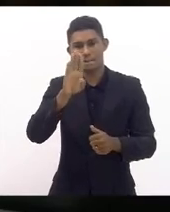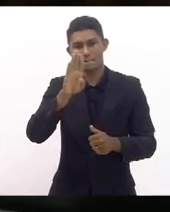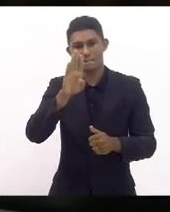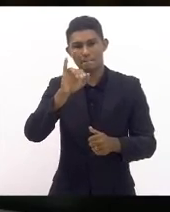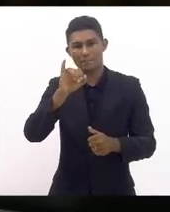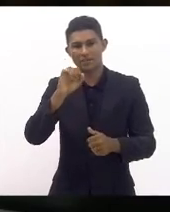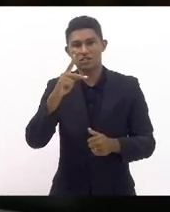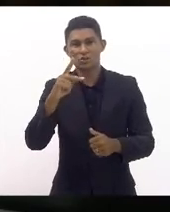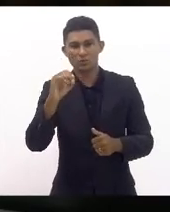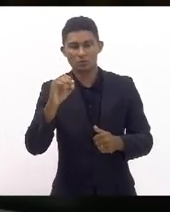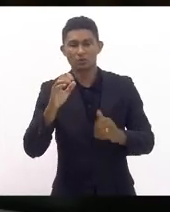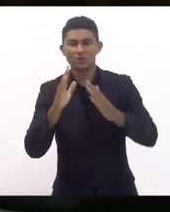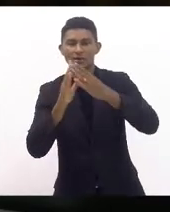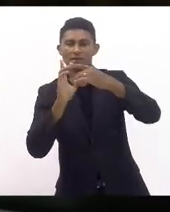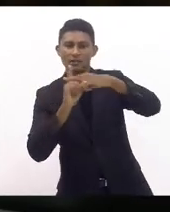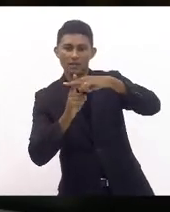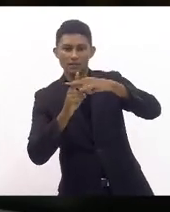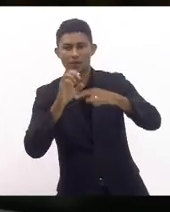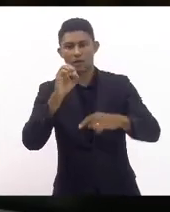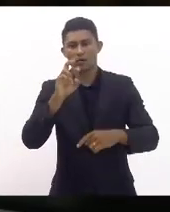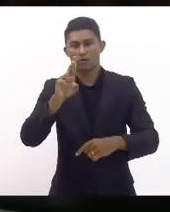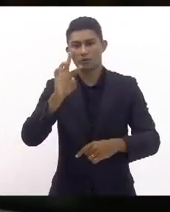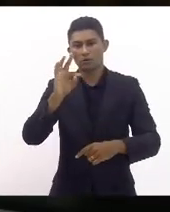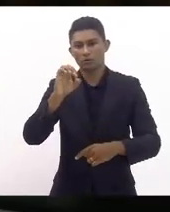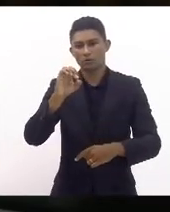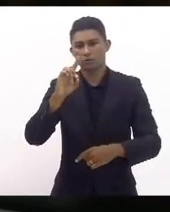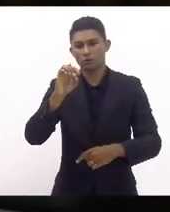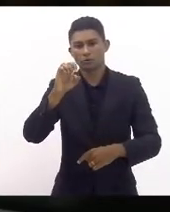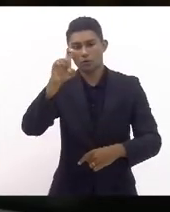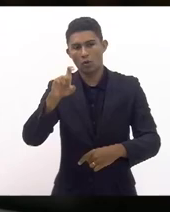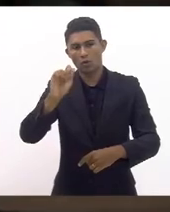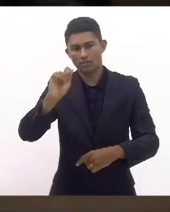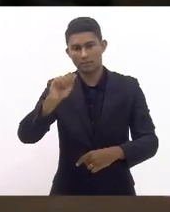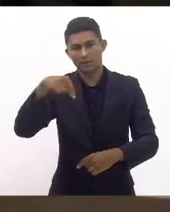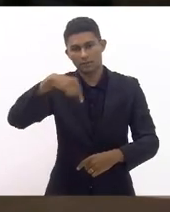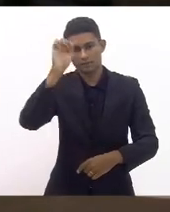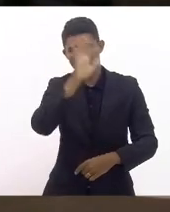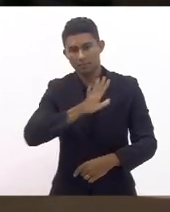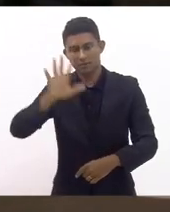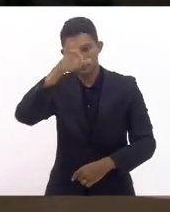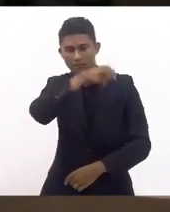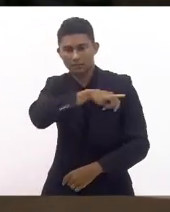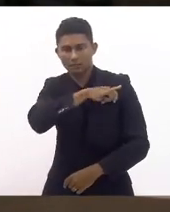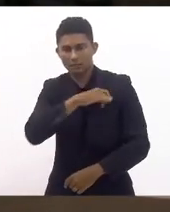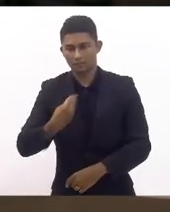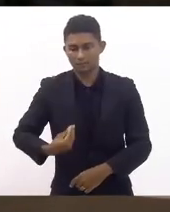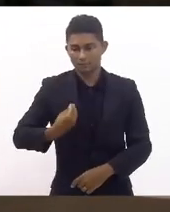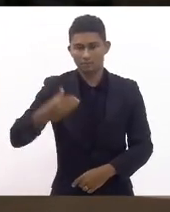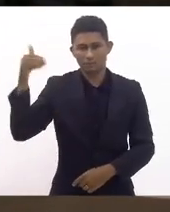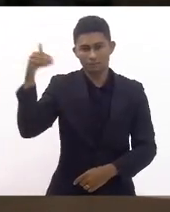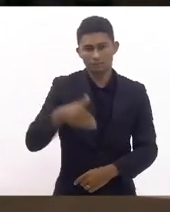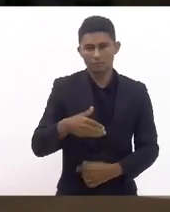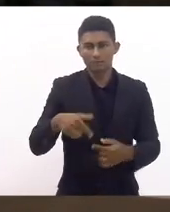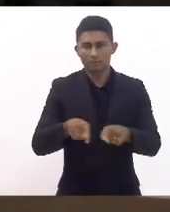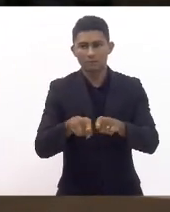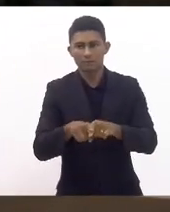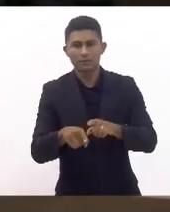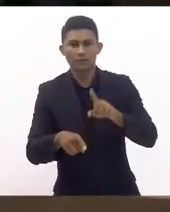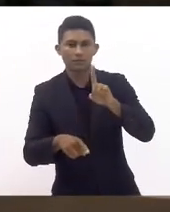Igreja Ortodoxa do Brasil, aqui no Rio de Janeiro. Obrigado pela presença, Bispo. Ao Diácono